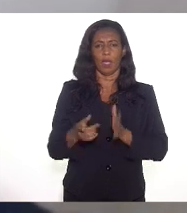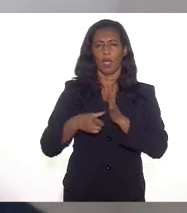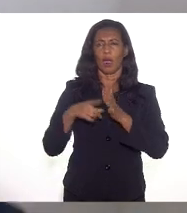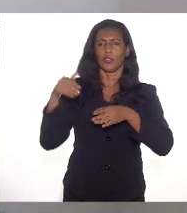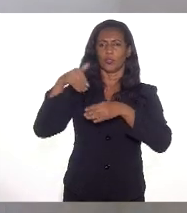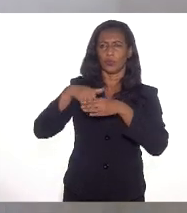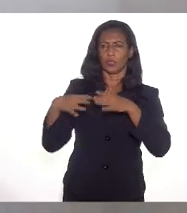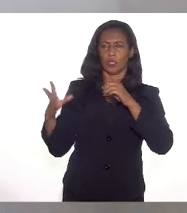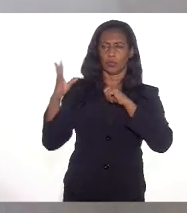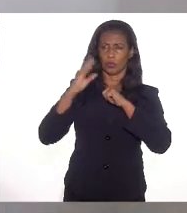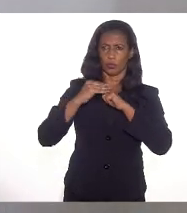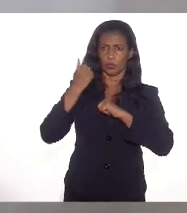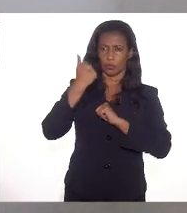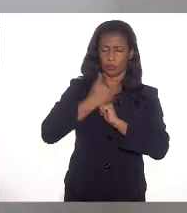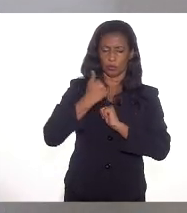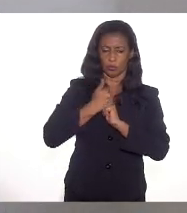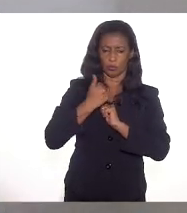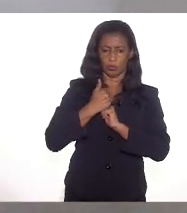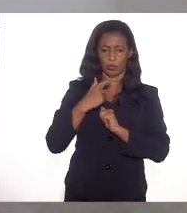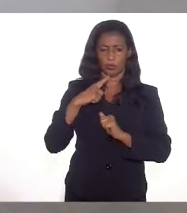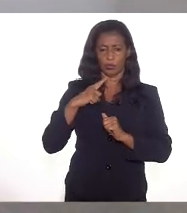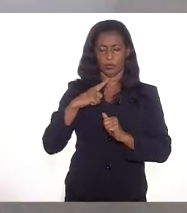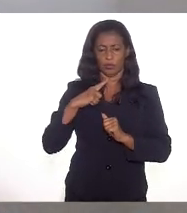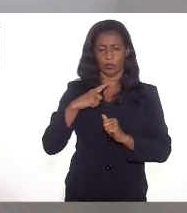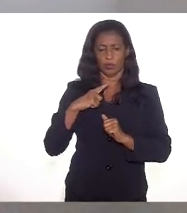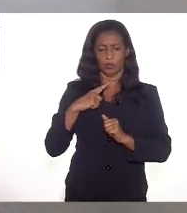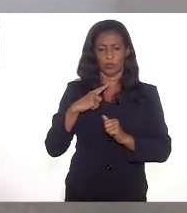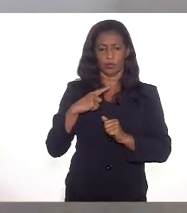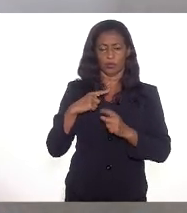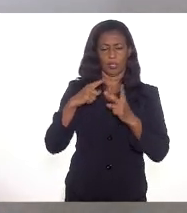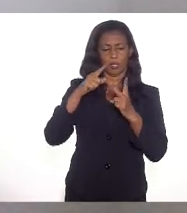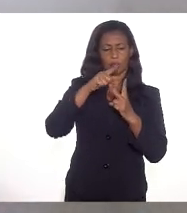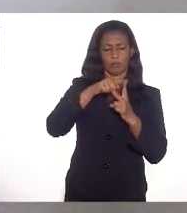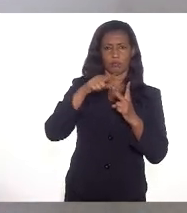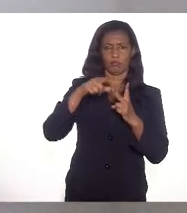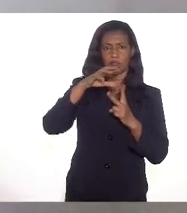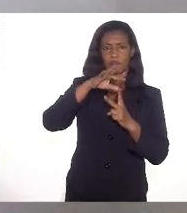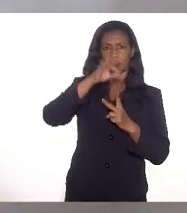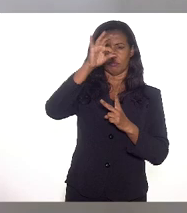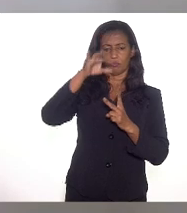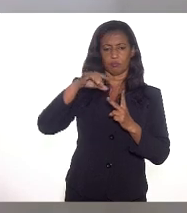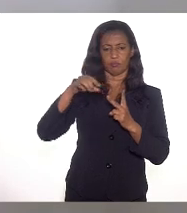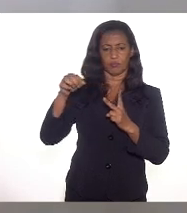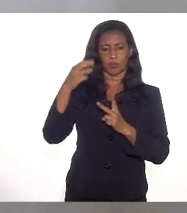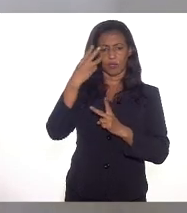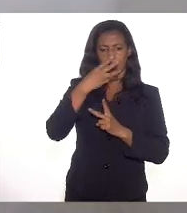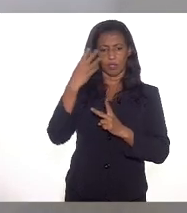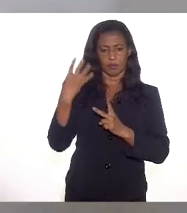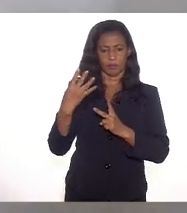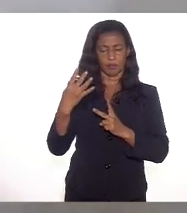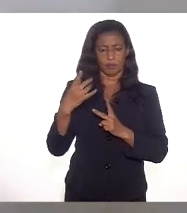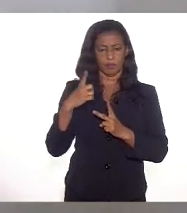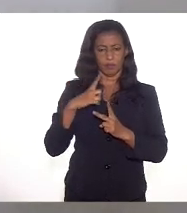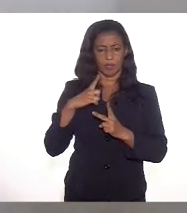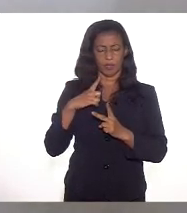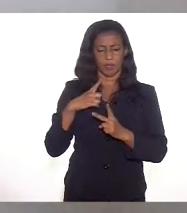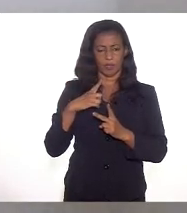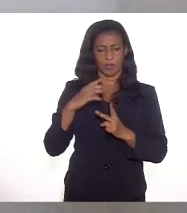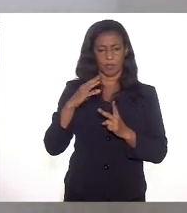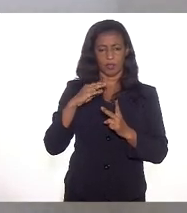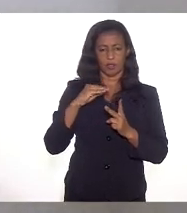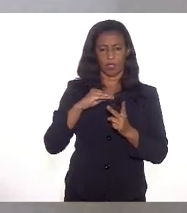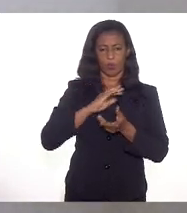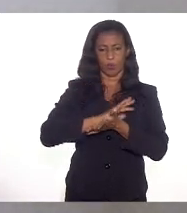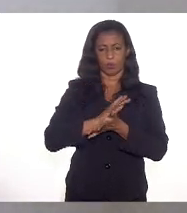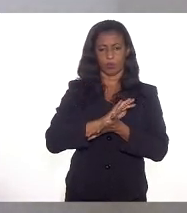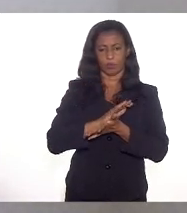substitutivo, quero anunciar que havia dois destaques, a emenda 3 e 4, que estão prejudicados.